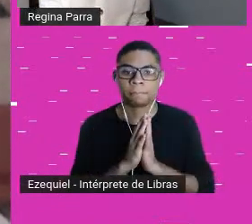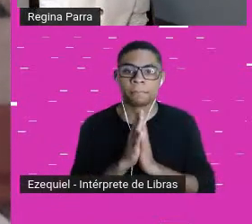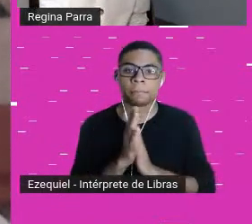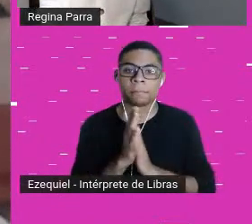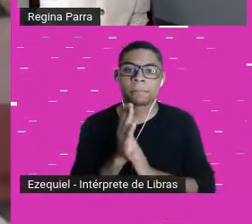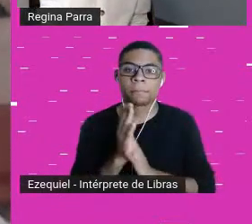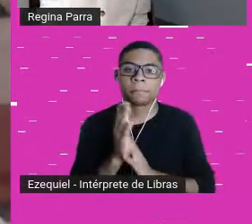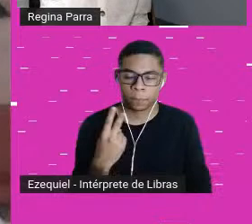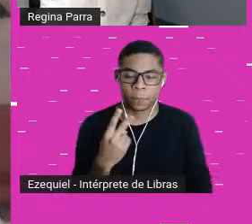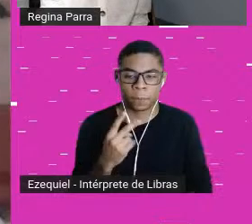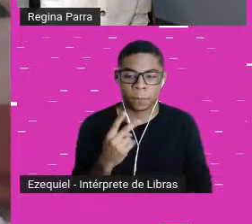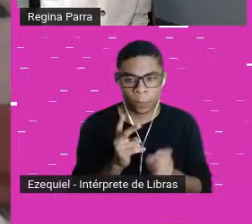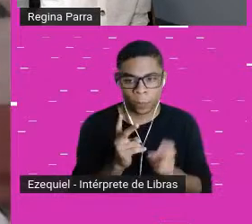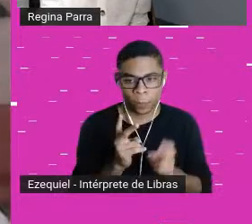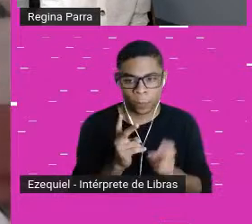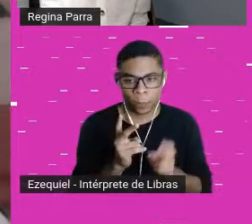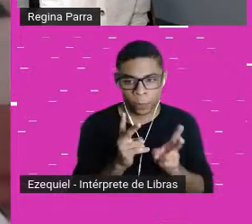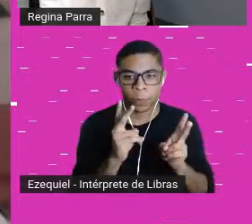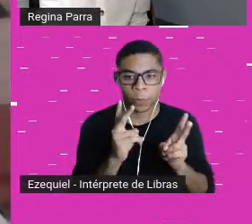Anne chegar.